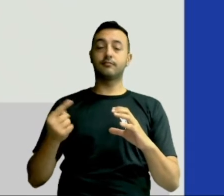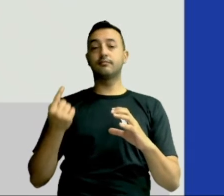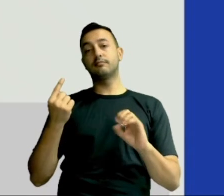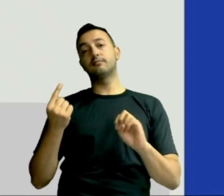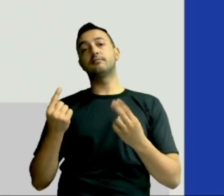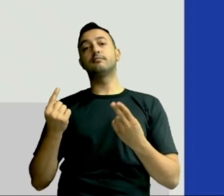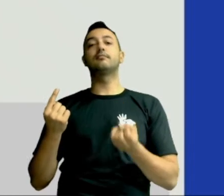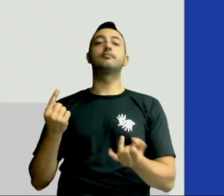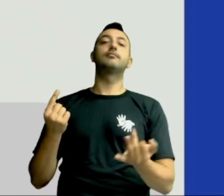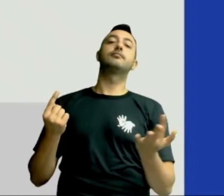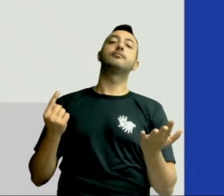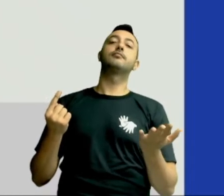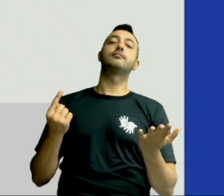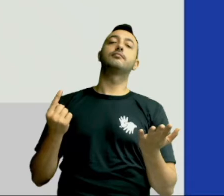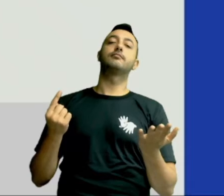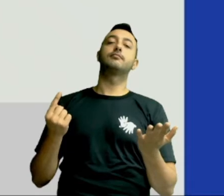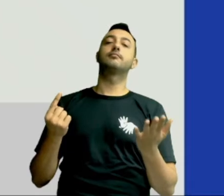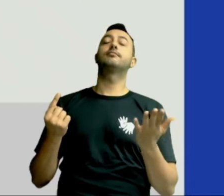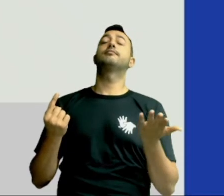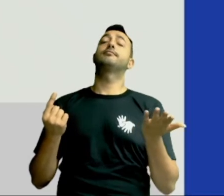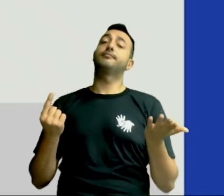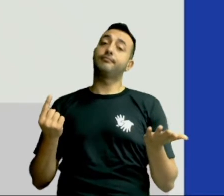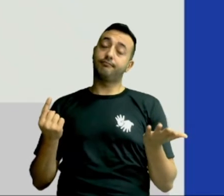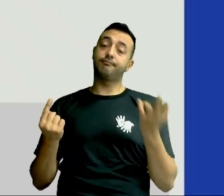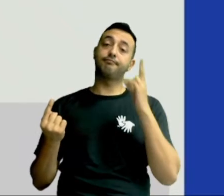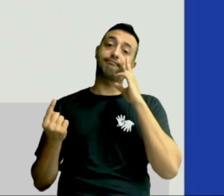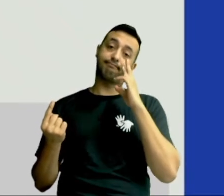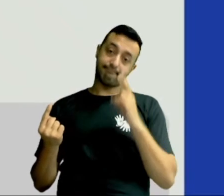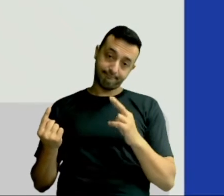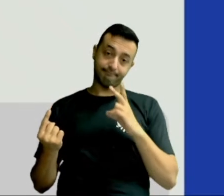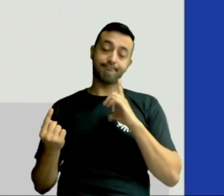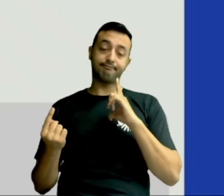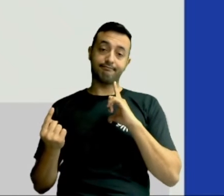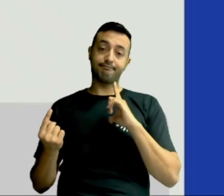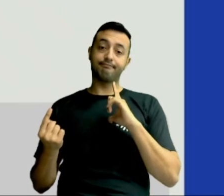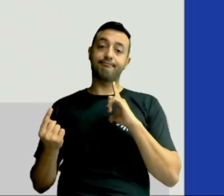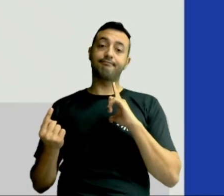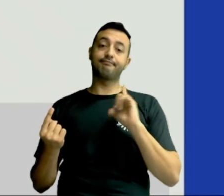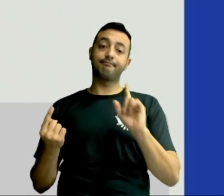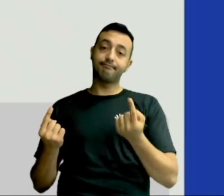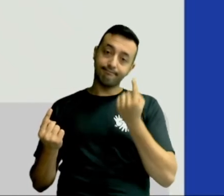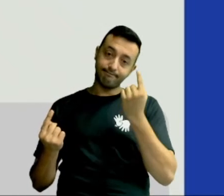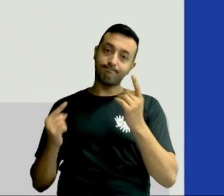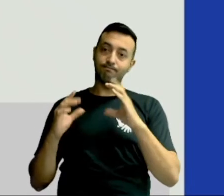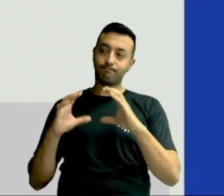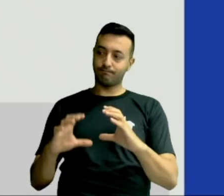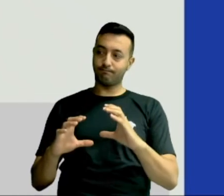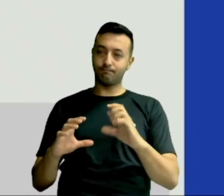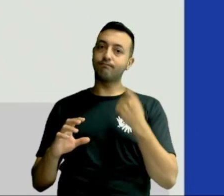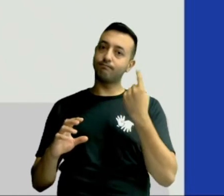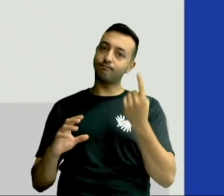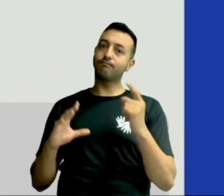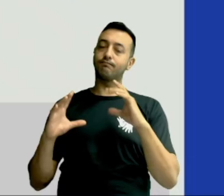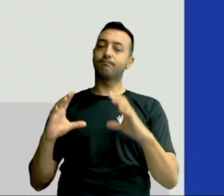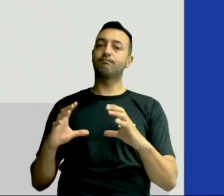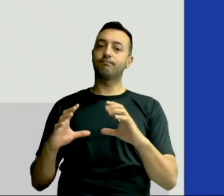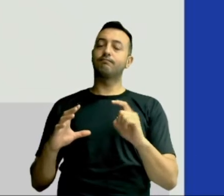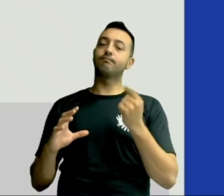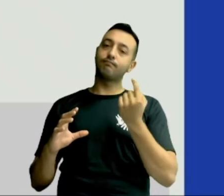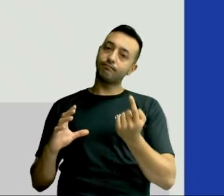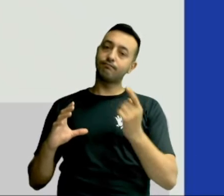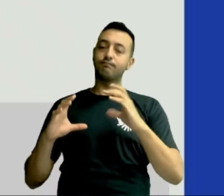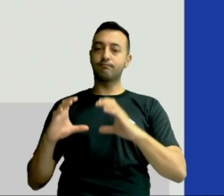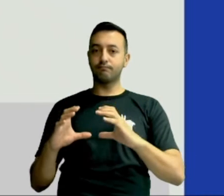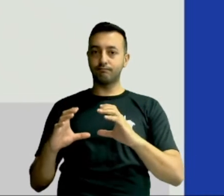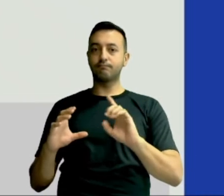no singular ou no plural claramente nos vemos o que que apenas uma bola UOL se é uma